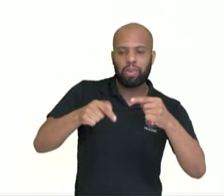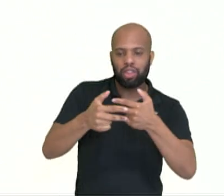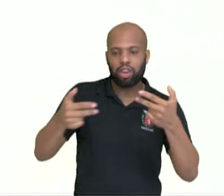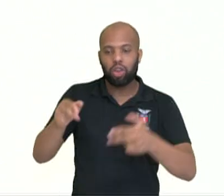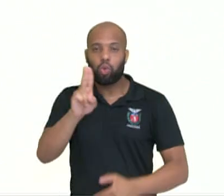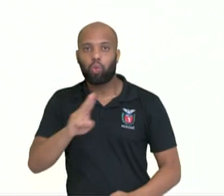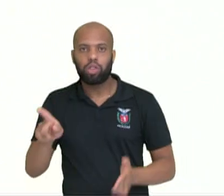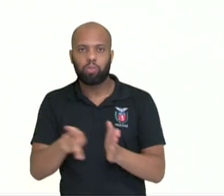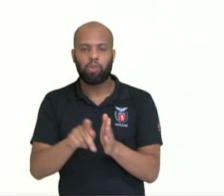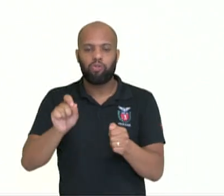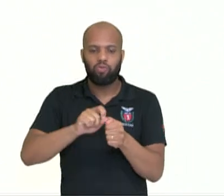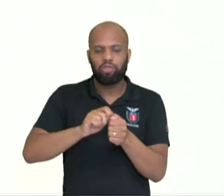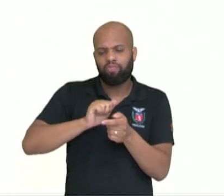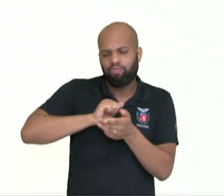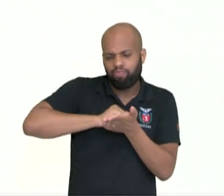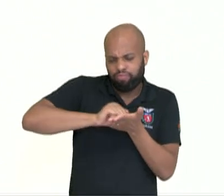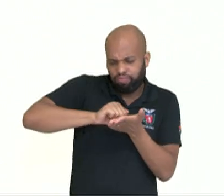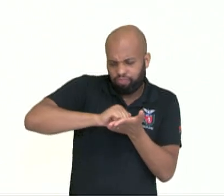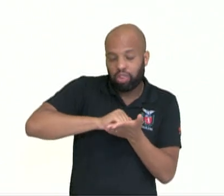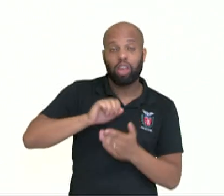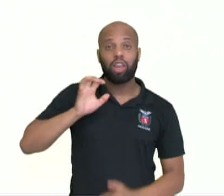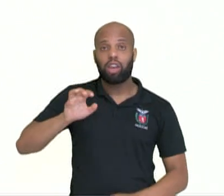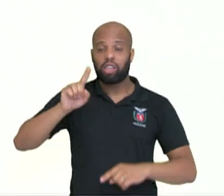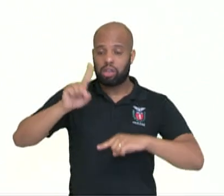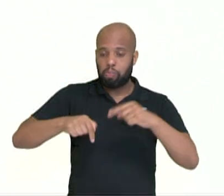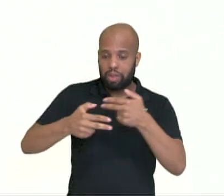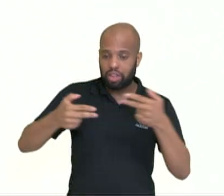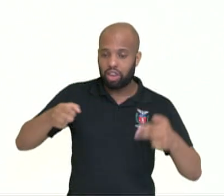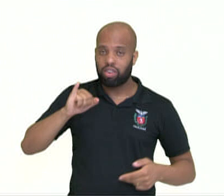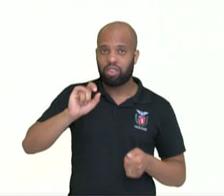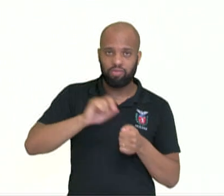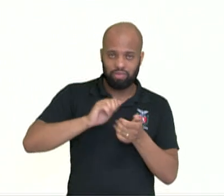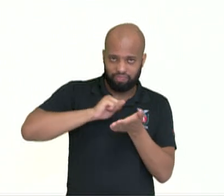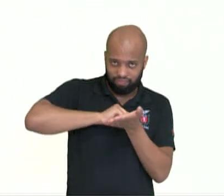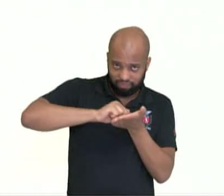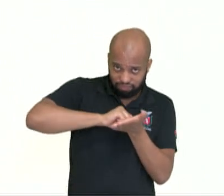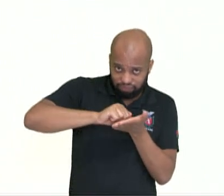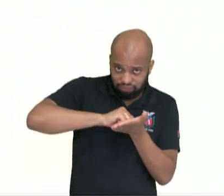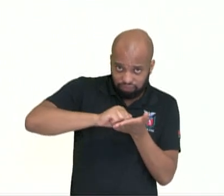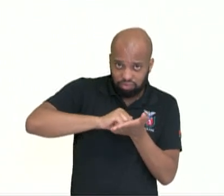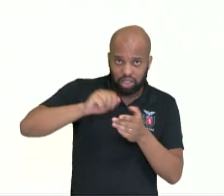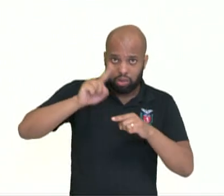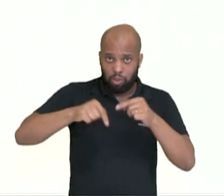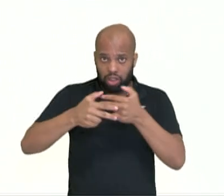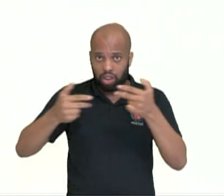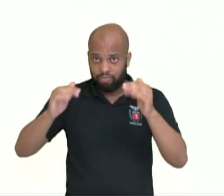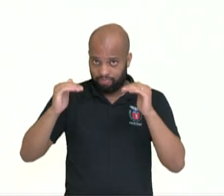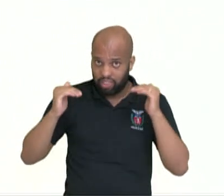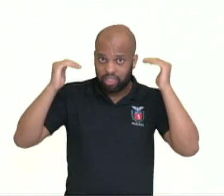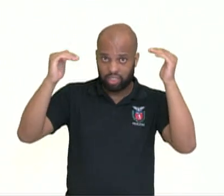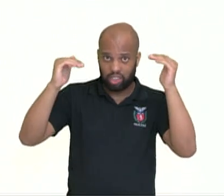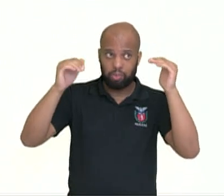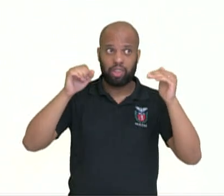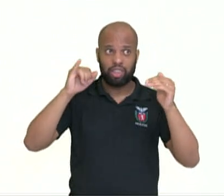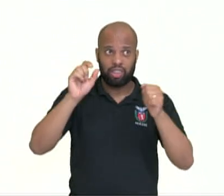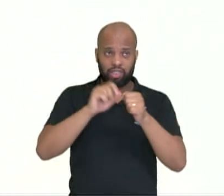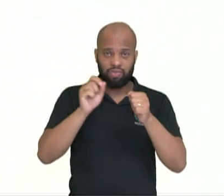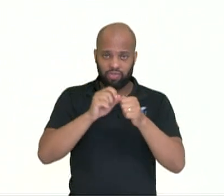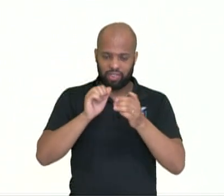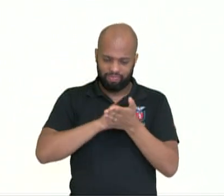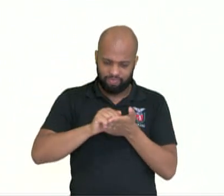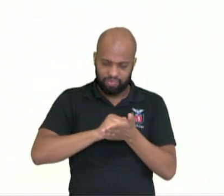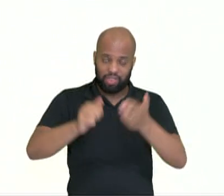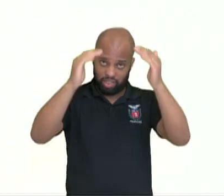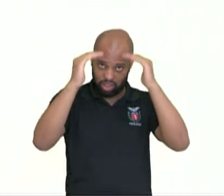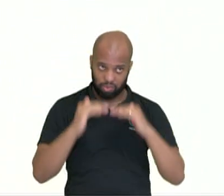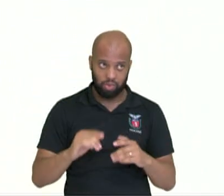atrito, e esses materiais, quando atritados, né, o material de cima, atritado com o material de baixo,